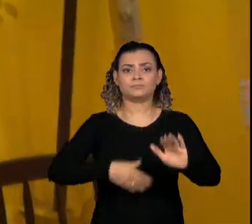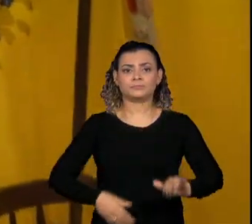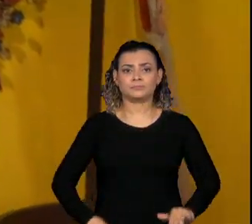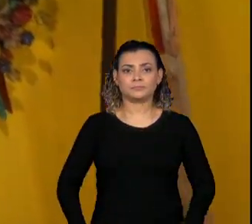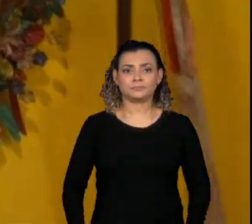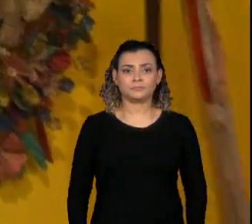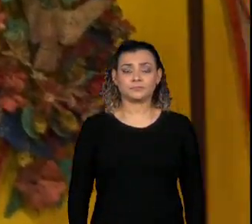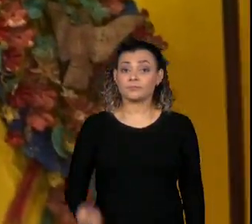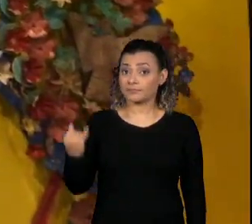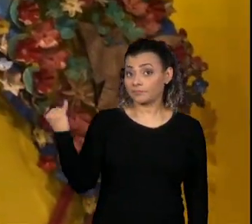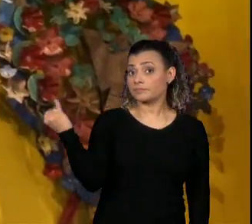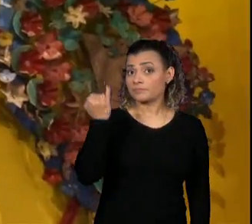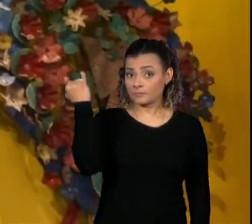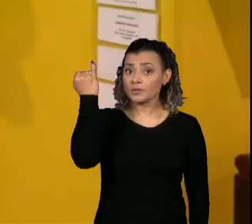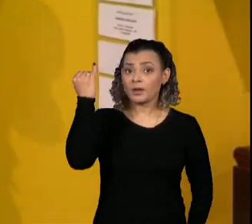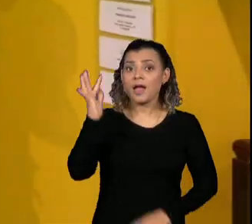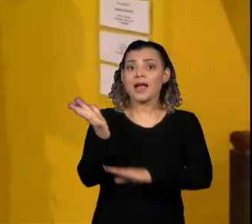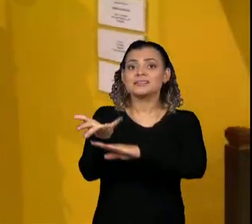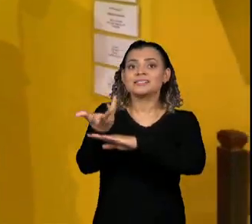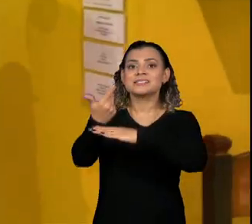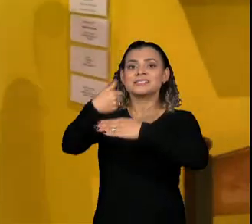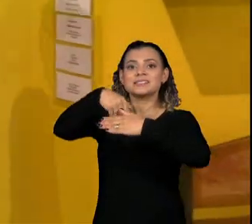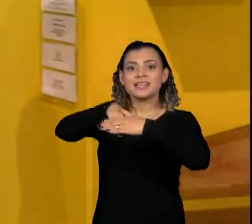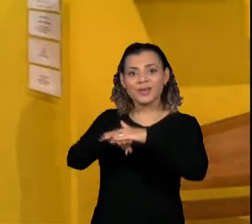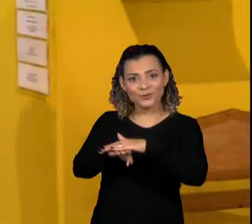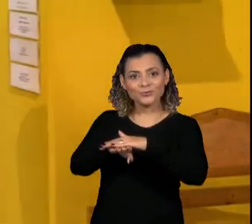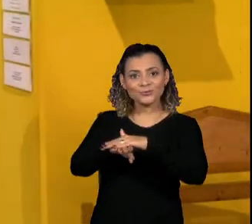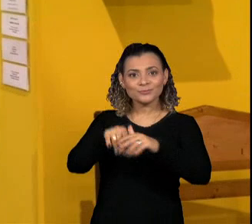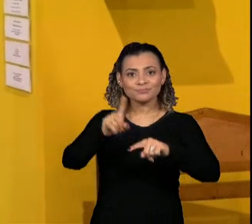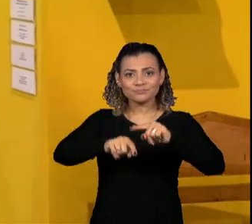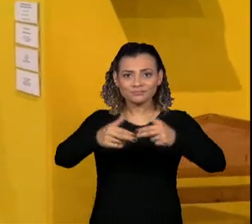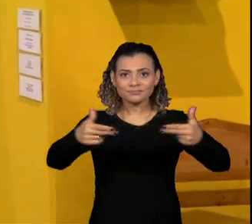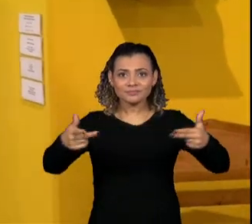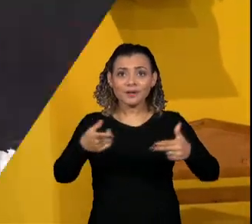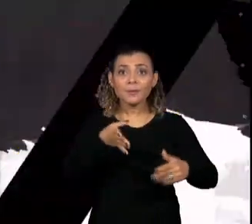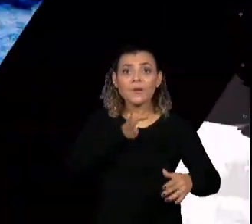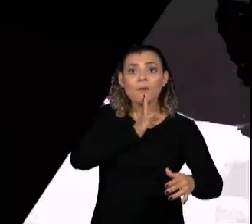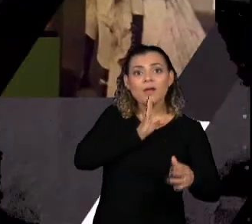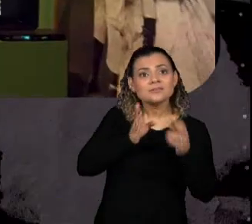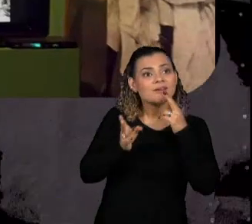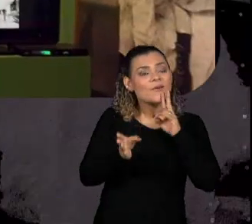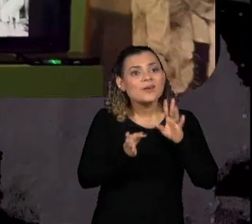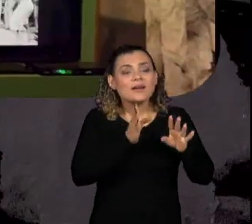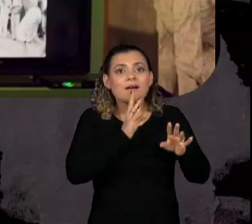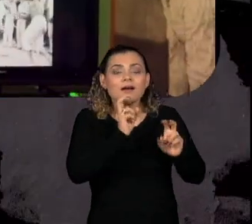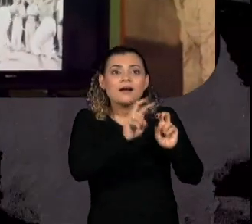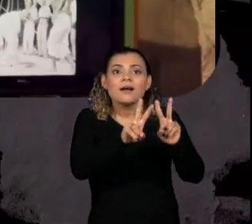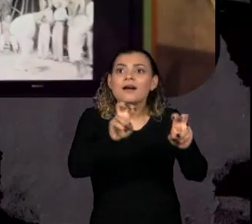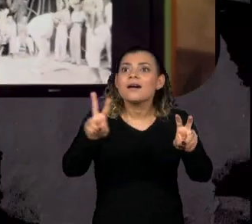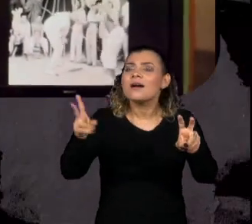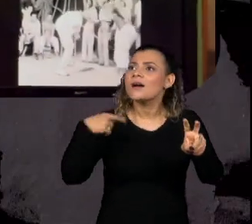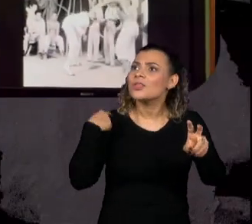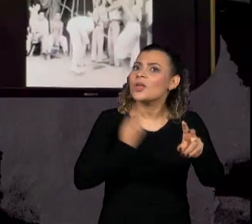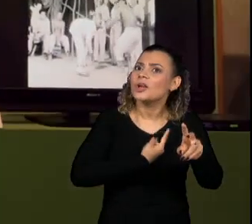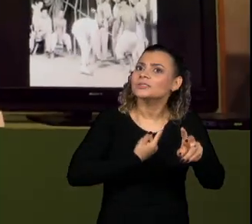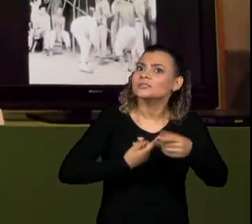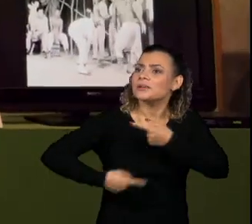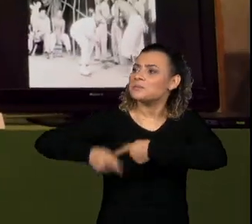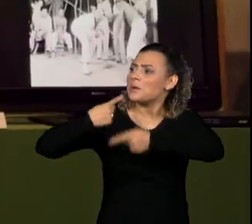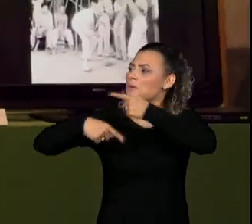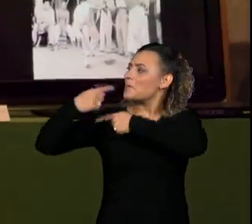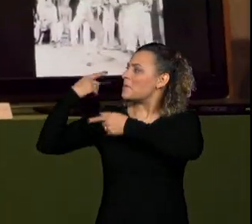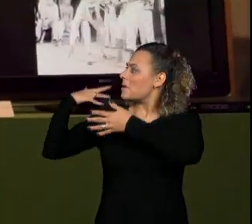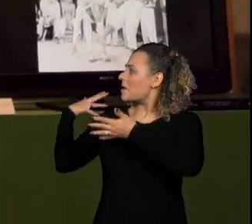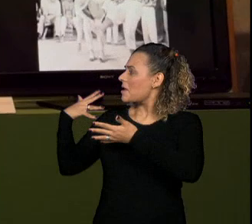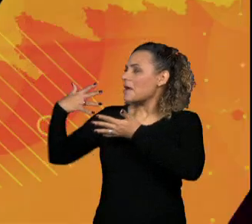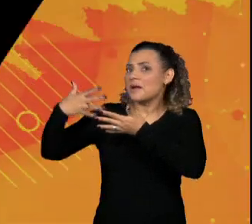A importância de ter esse acervo é para que possamos nos conhecer, né? Saber quem somos. Não dá para pensar o Brasil